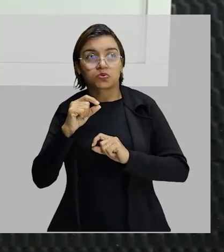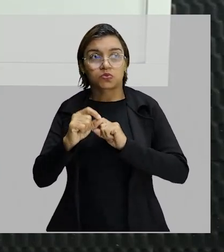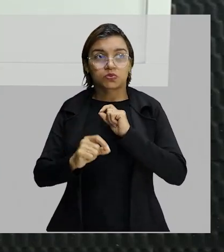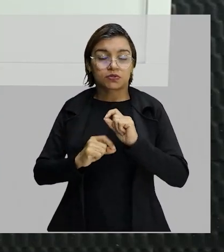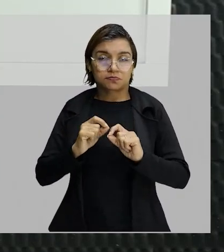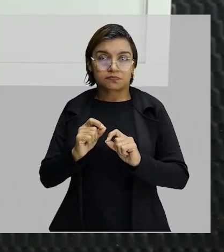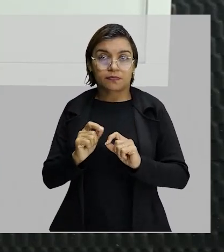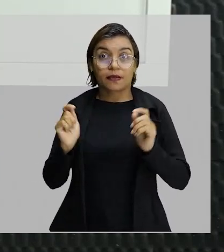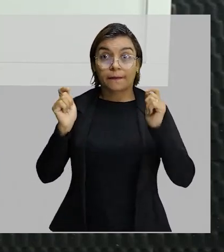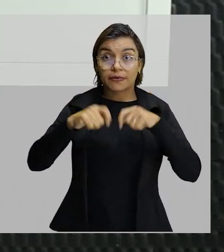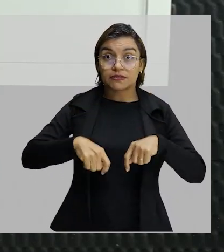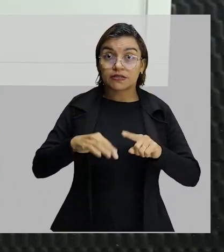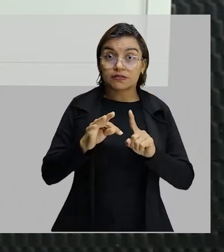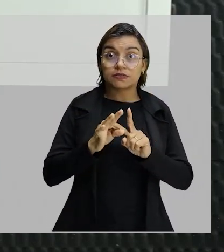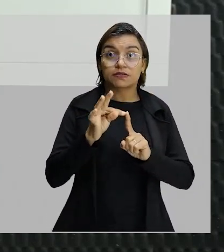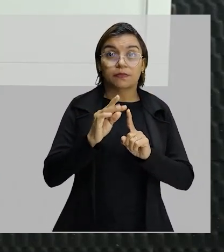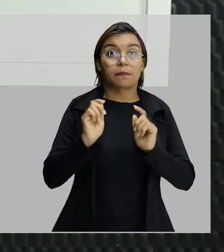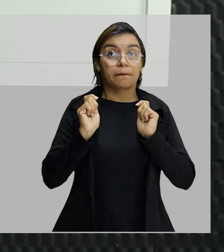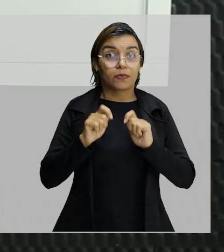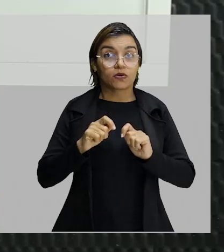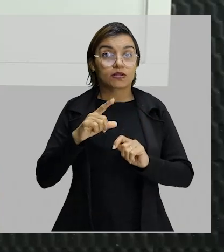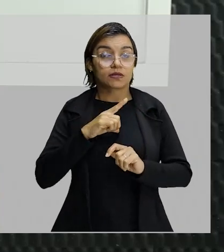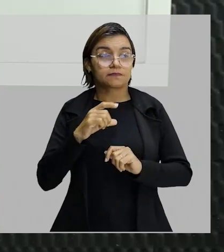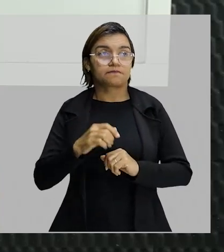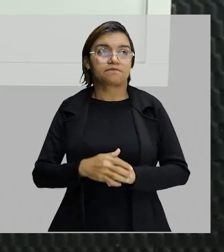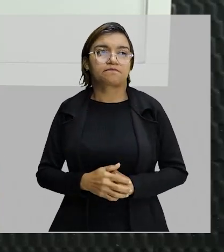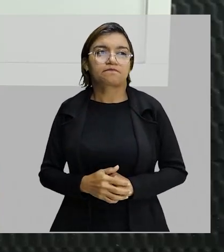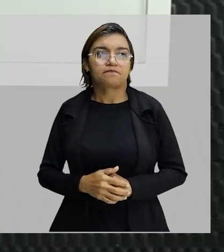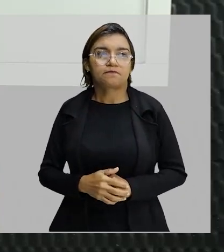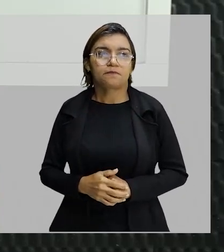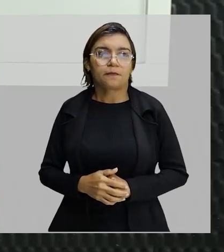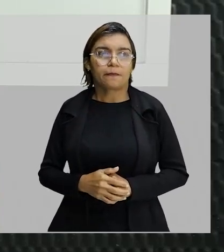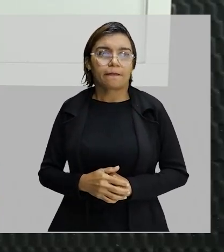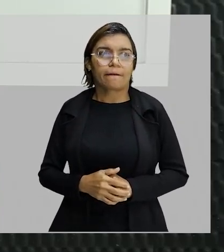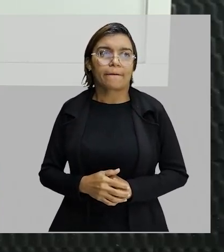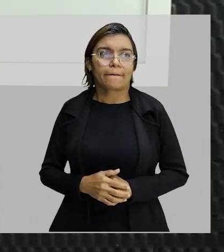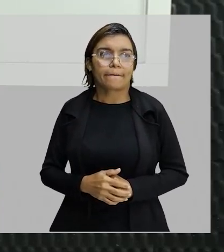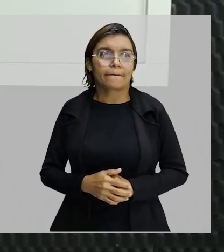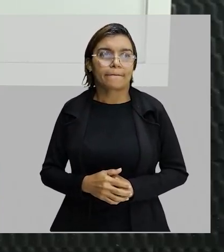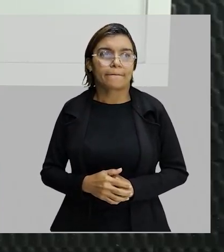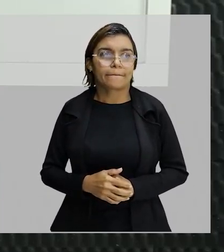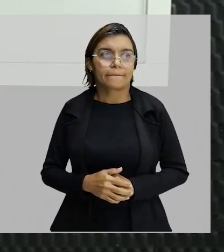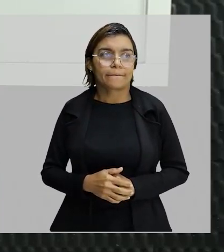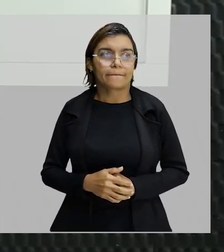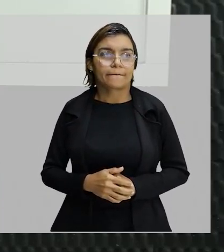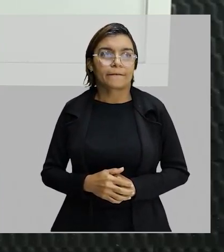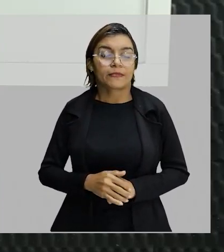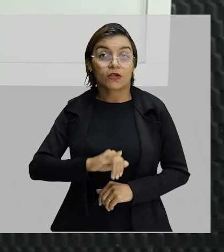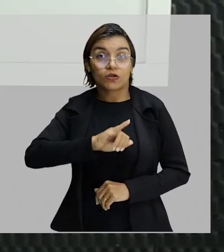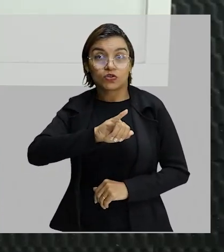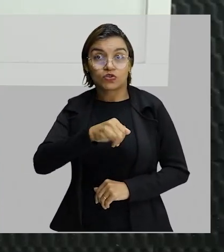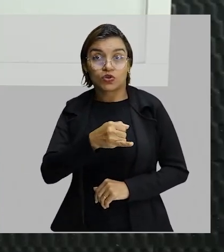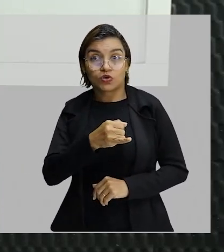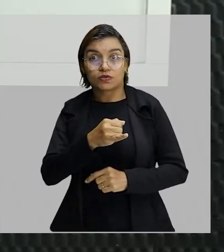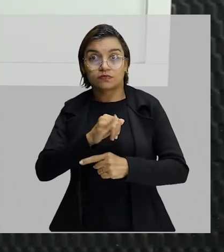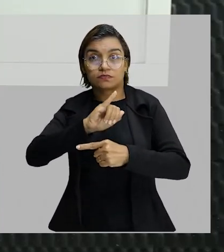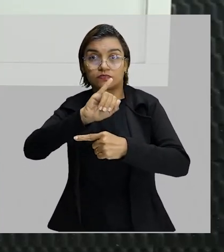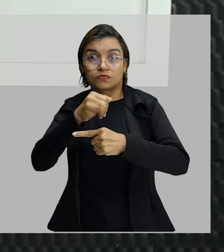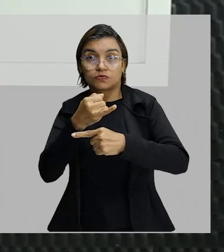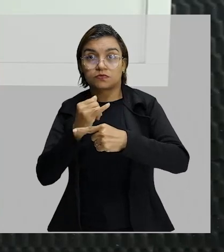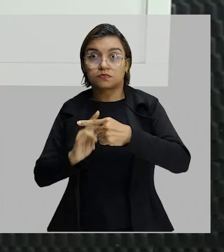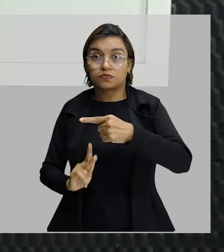para a capacidade térmica, vocês podem encontrar o seguinte, vocês podem encontrar Joule por Kelvin,